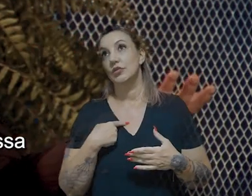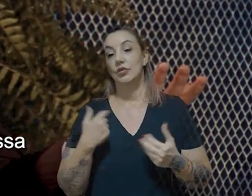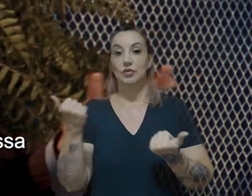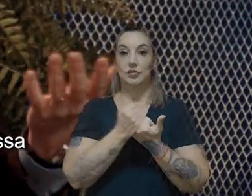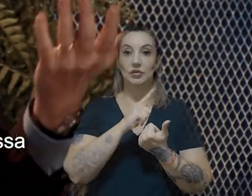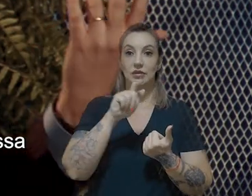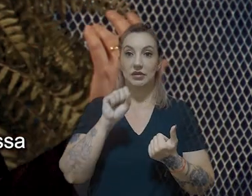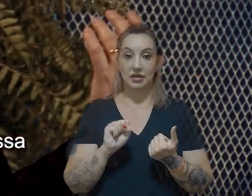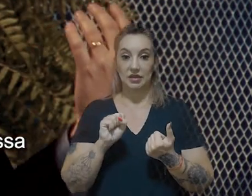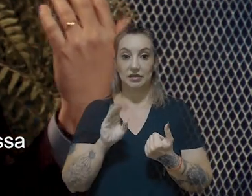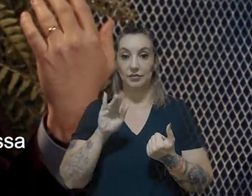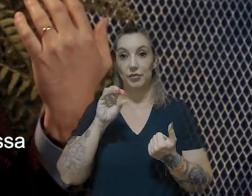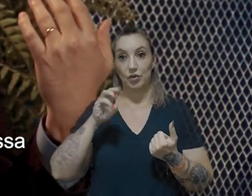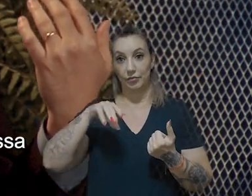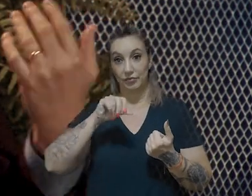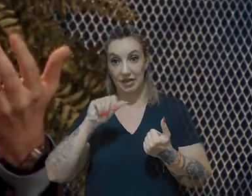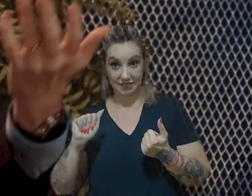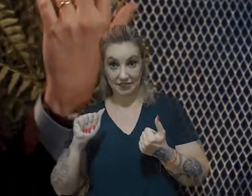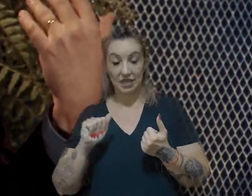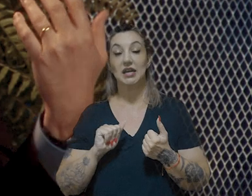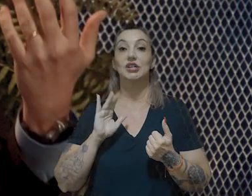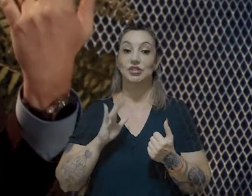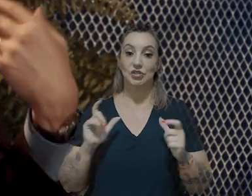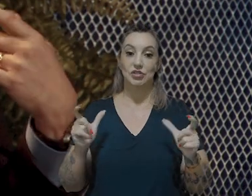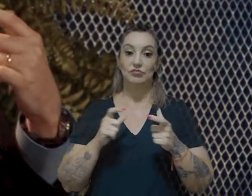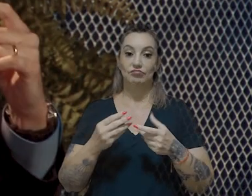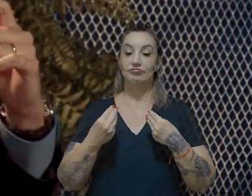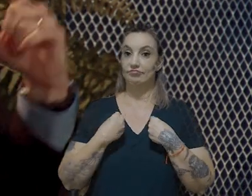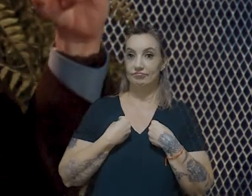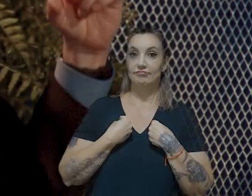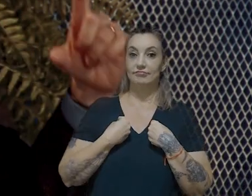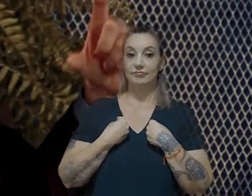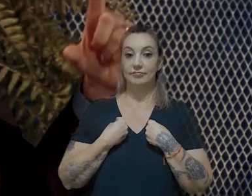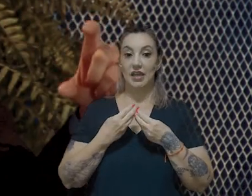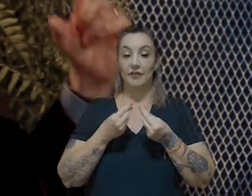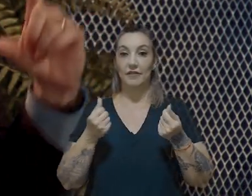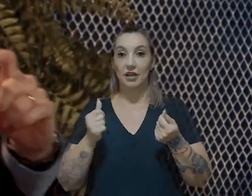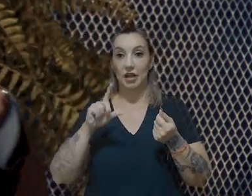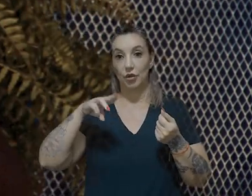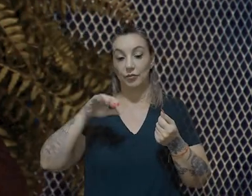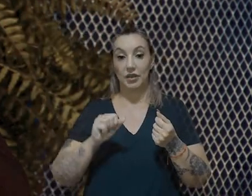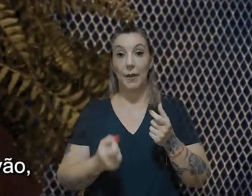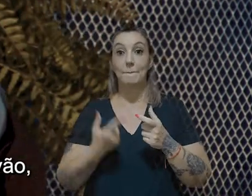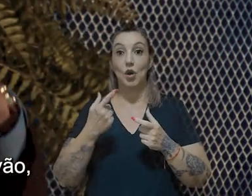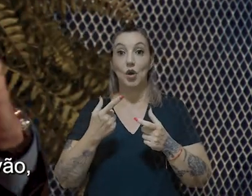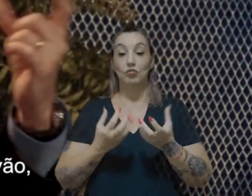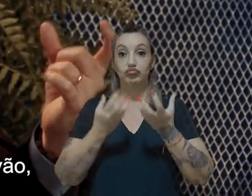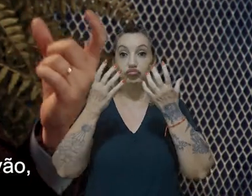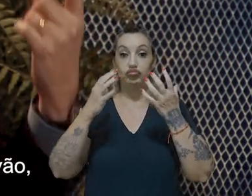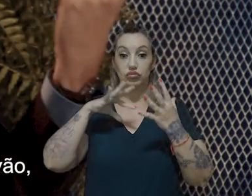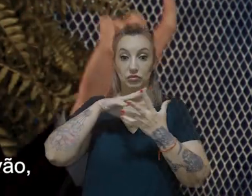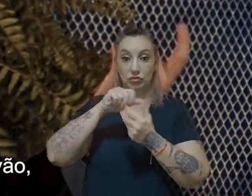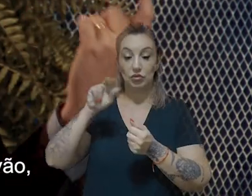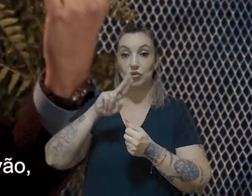substitui o gás por biomassa nas Caldeiras lá na alumínio então isso já nos colocou com a refinaria de alumínio de menor emissão do mundo a maior parte das